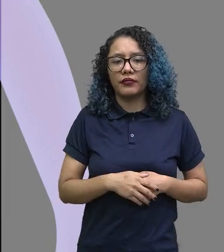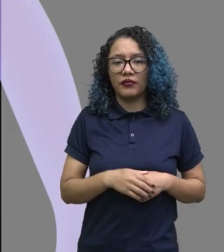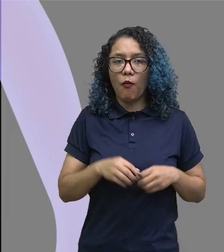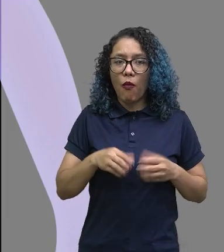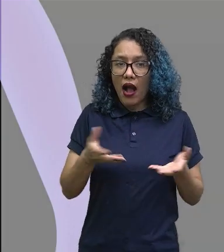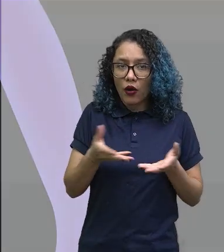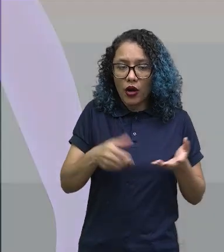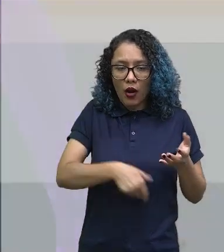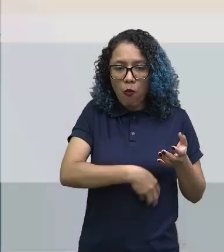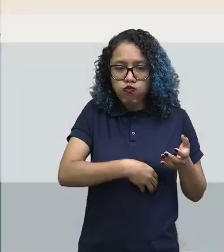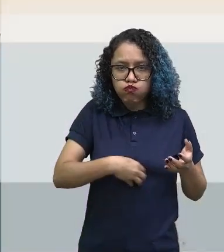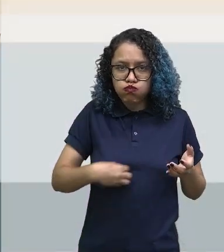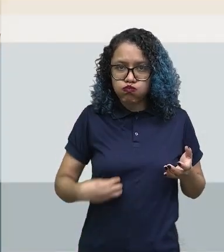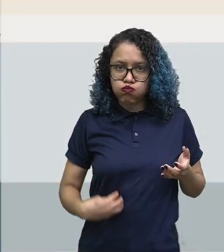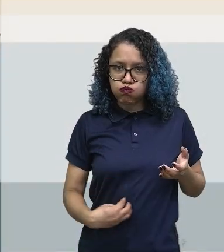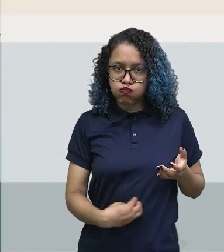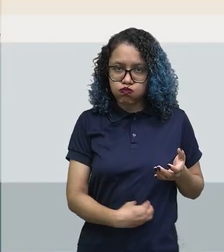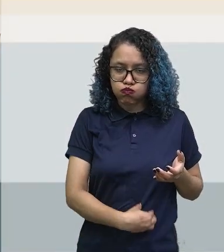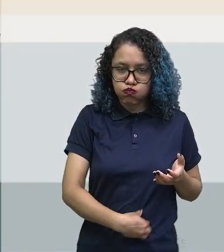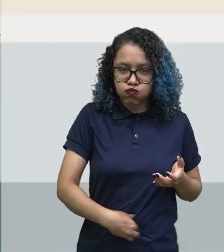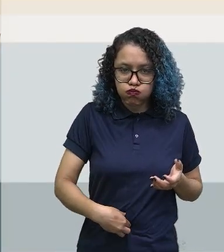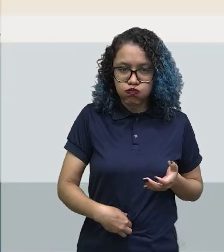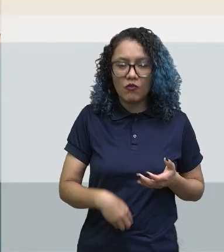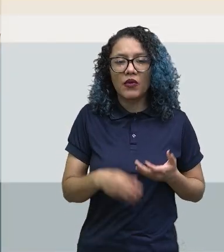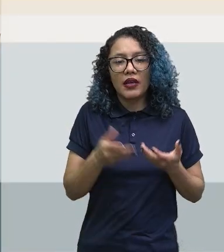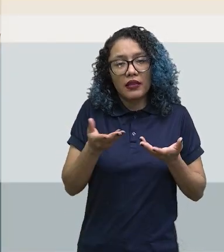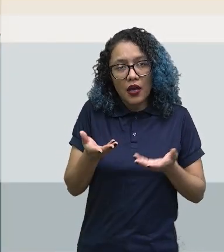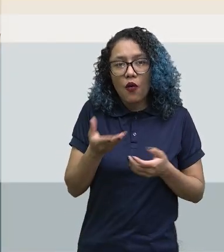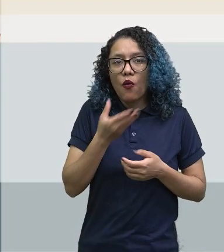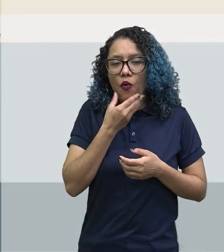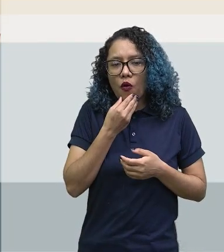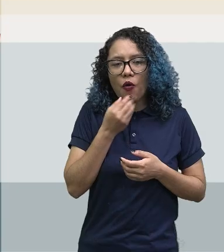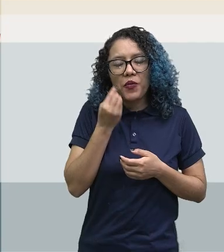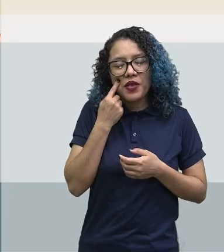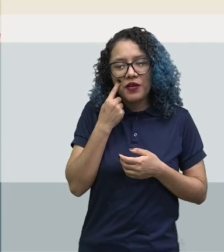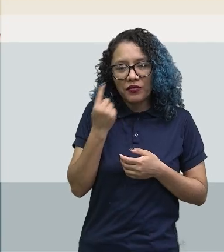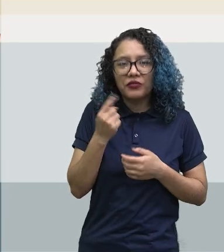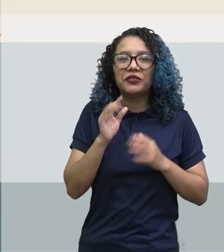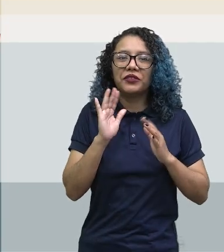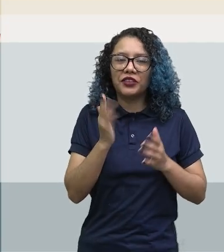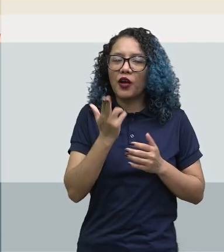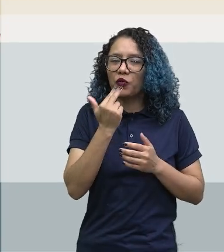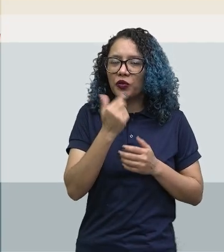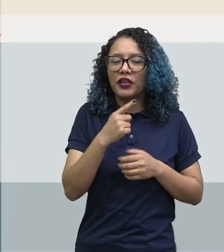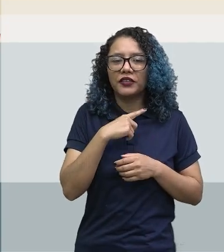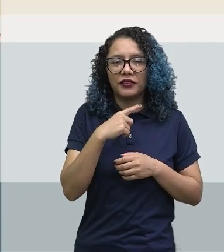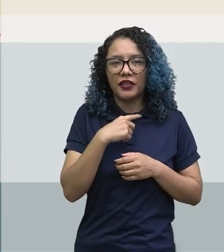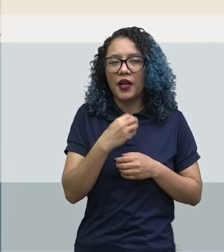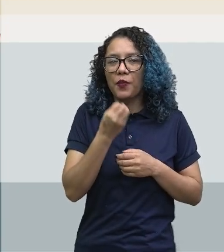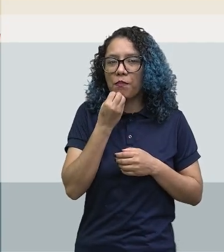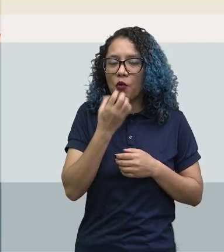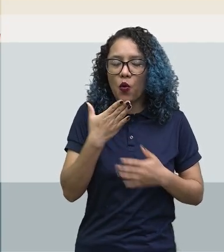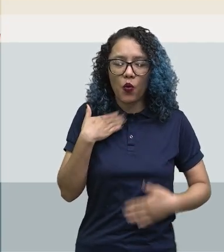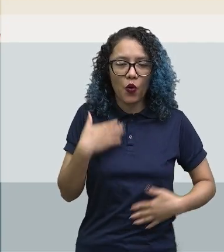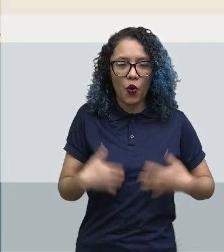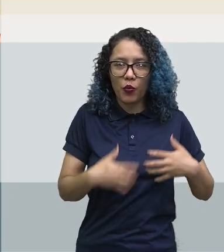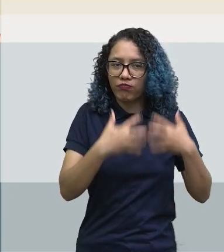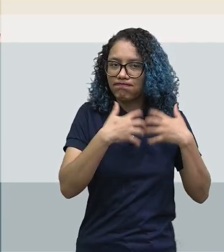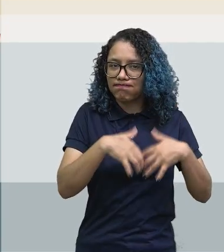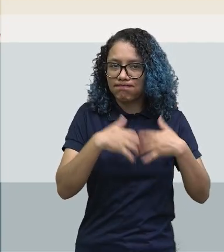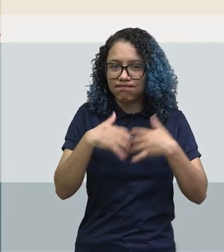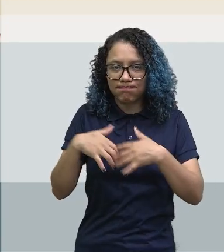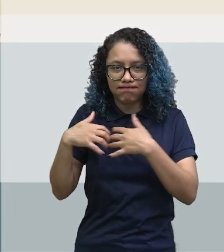grosso. Dessa forma, Marcelinho está abastecido com os nutrientes necessários para o bom funcionamento do